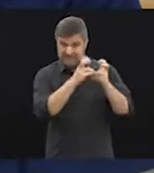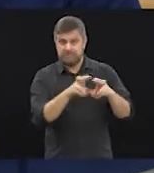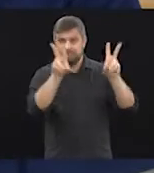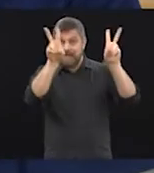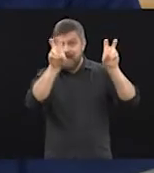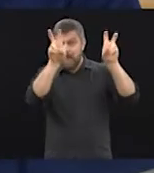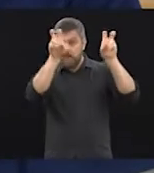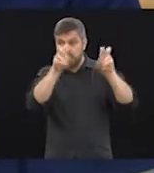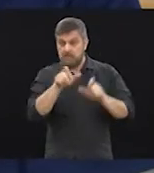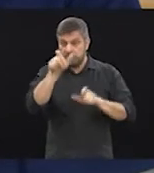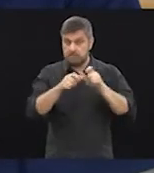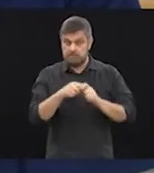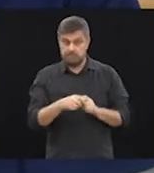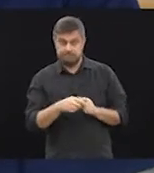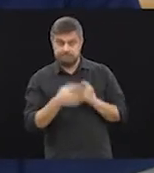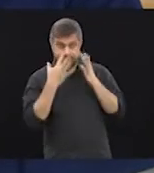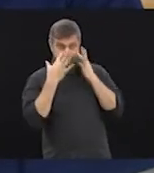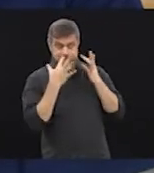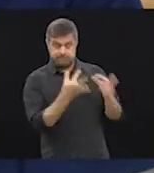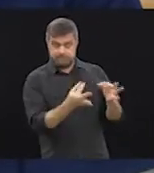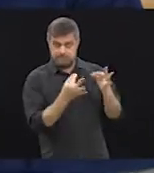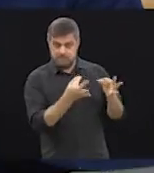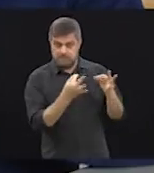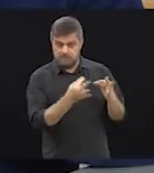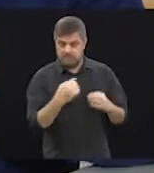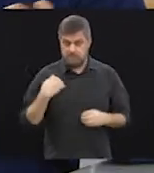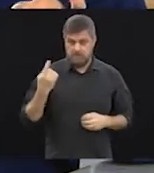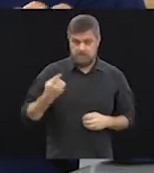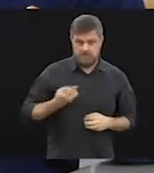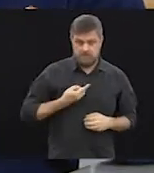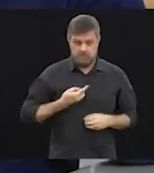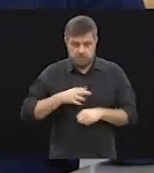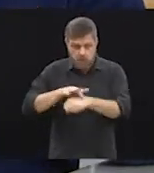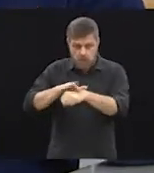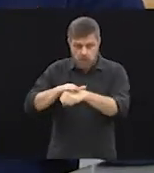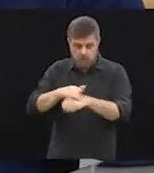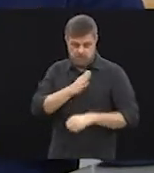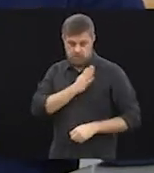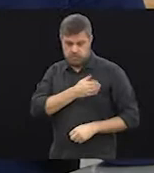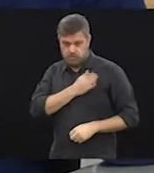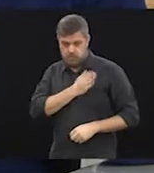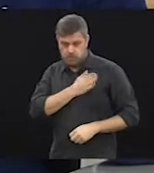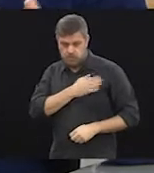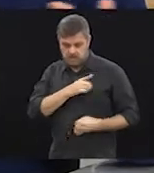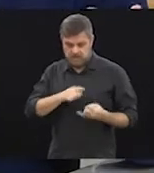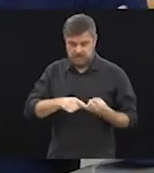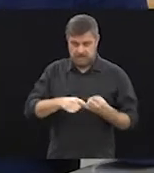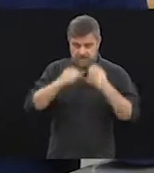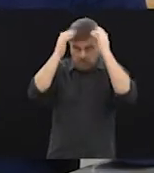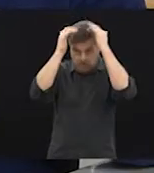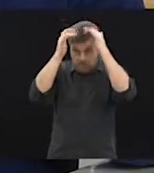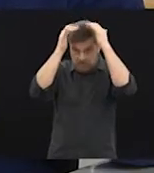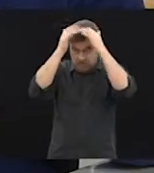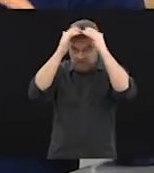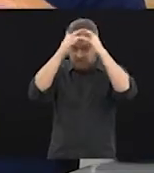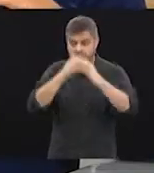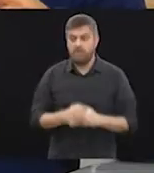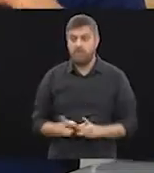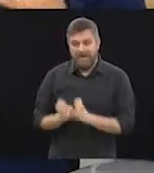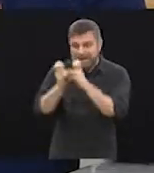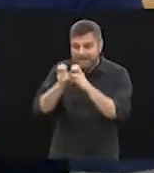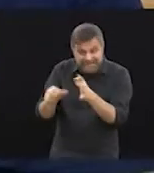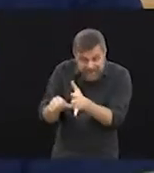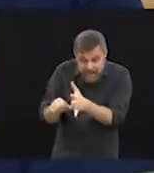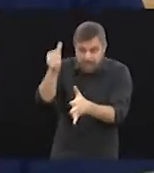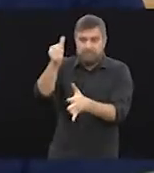Câncer é o assunto do momento. Se a gente separar na área de doenças cardiovasculares, neurologia de cardio,